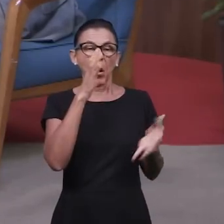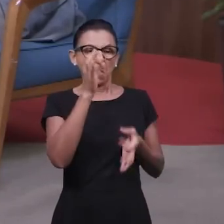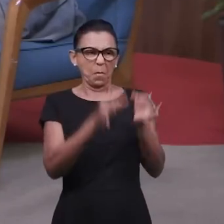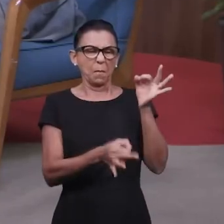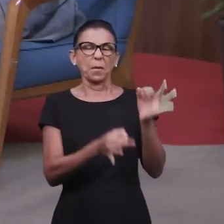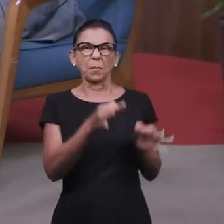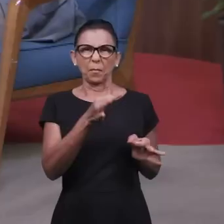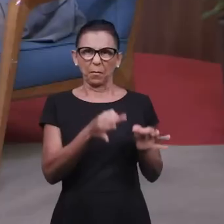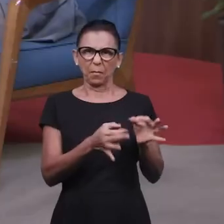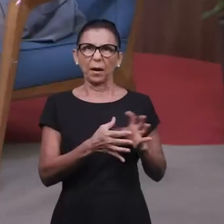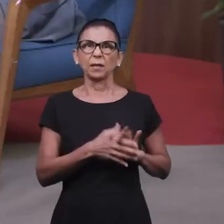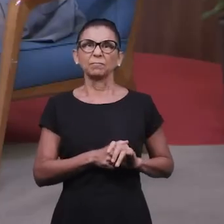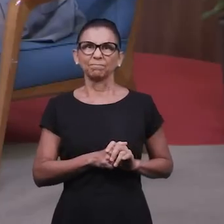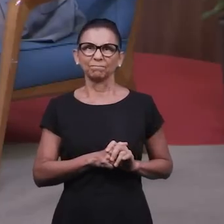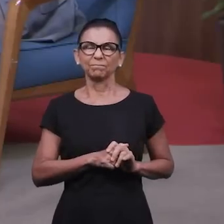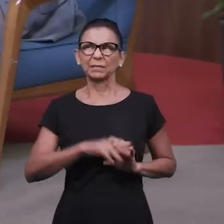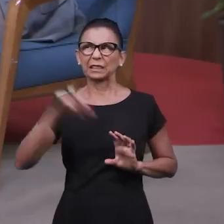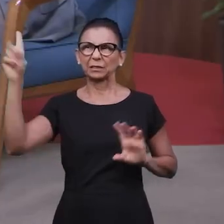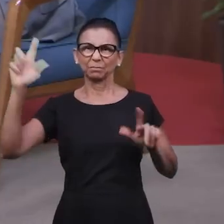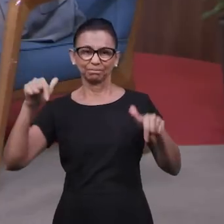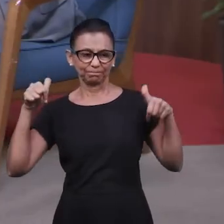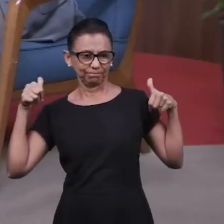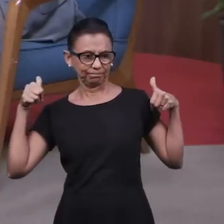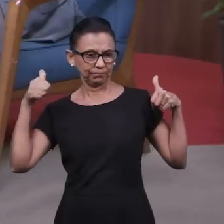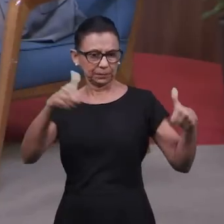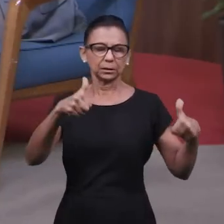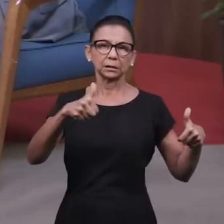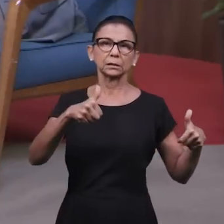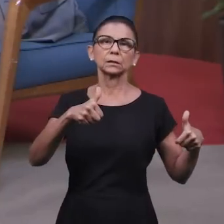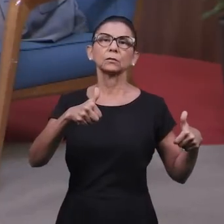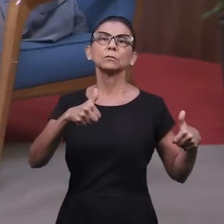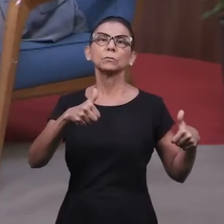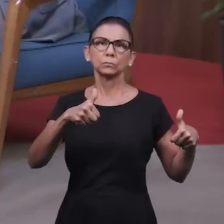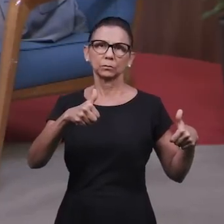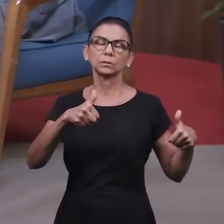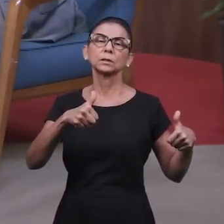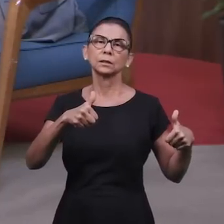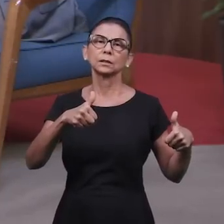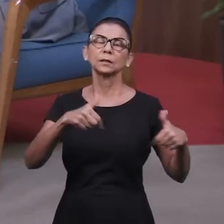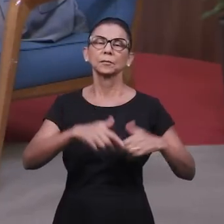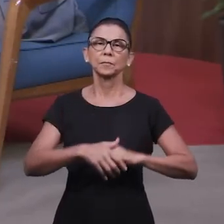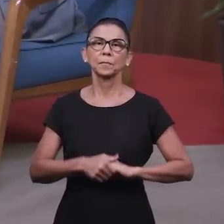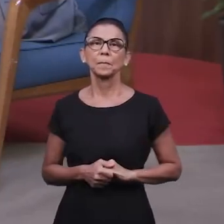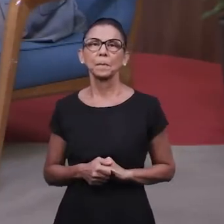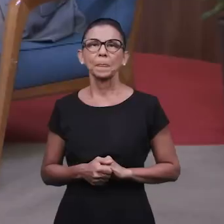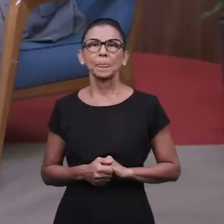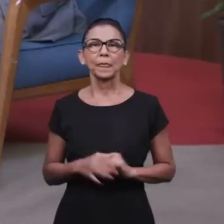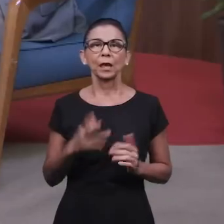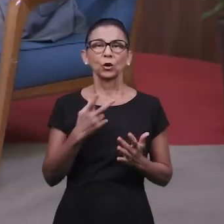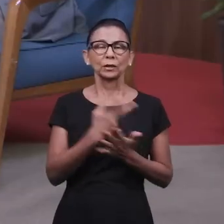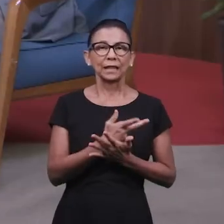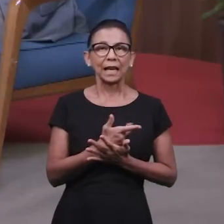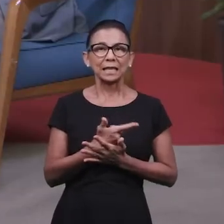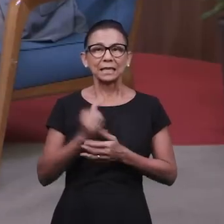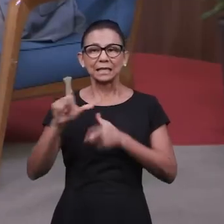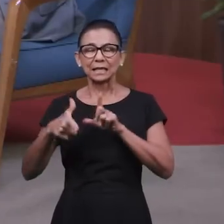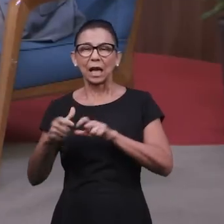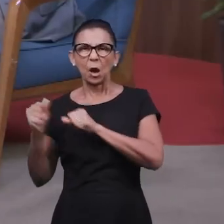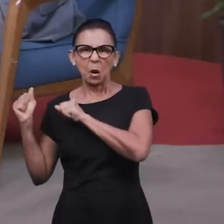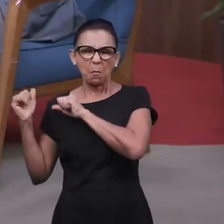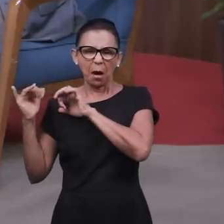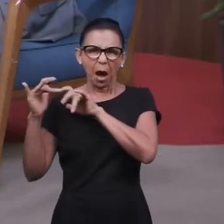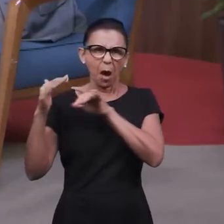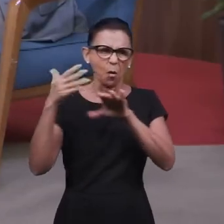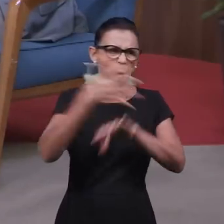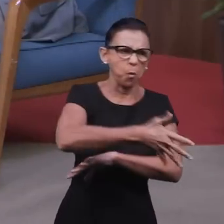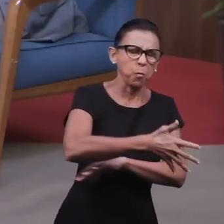Jericó, a operação de Deus, ou seja, o juízo de Deus, porque depois disso o exército entra e toma Jericó, foi